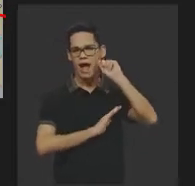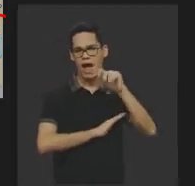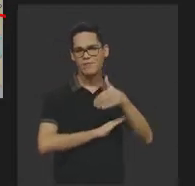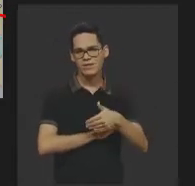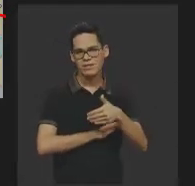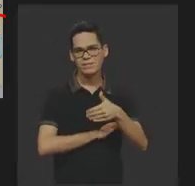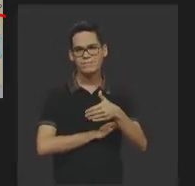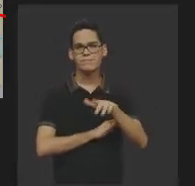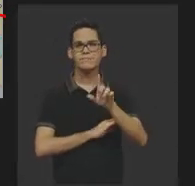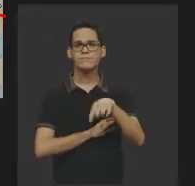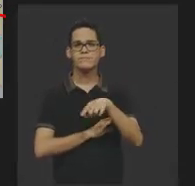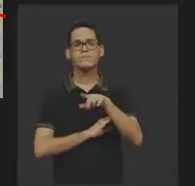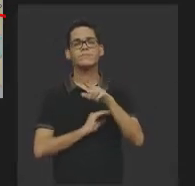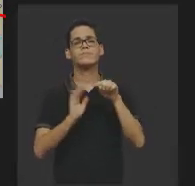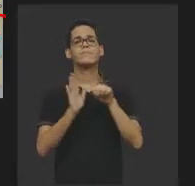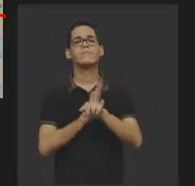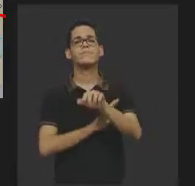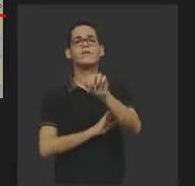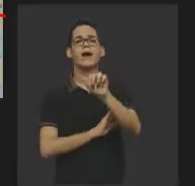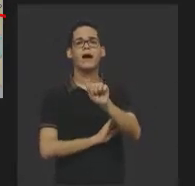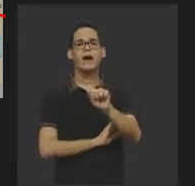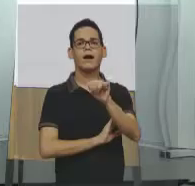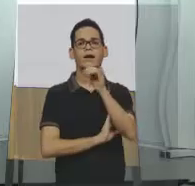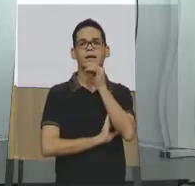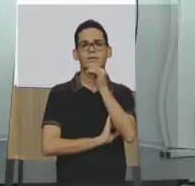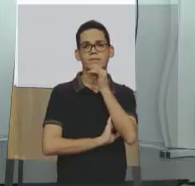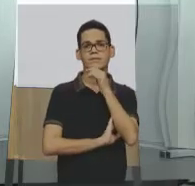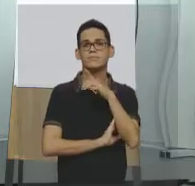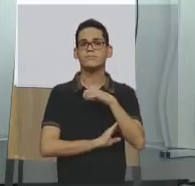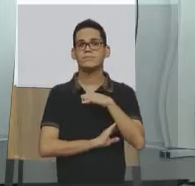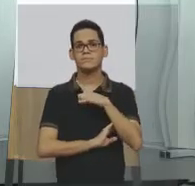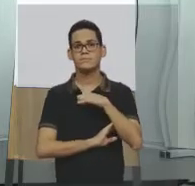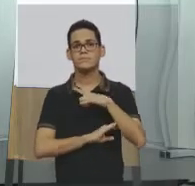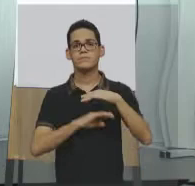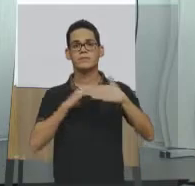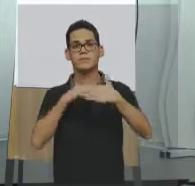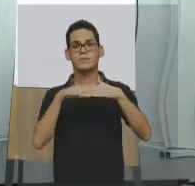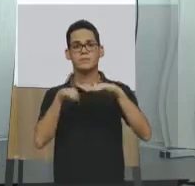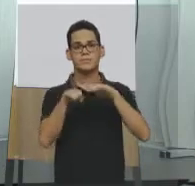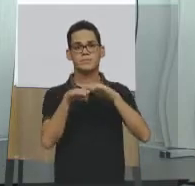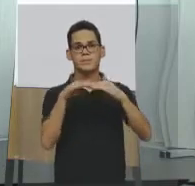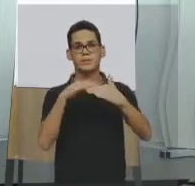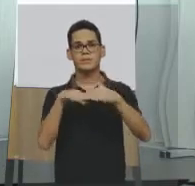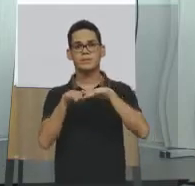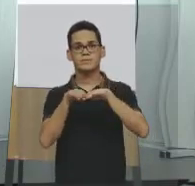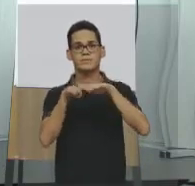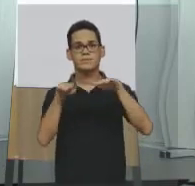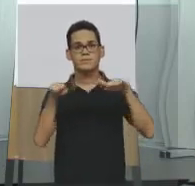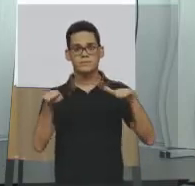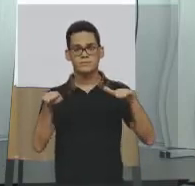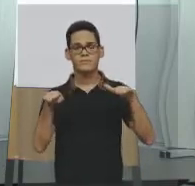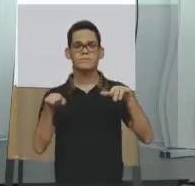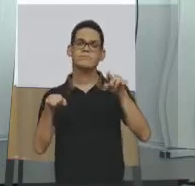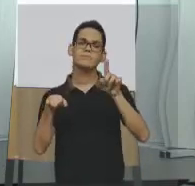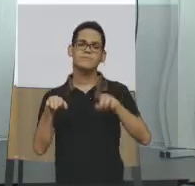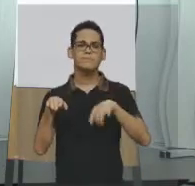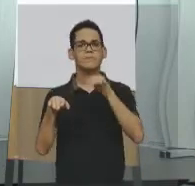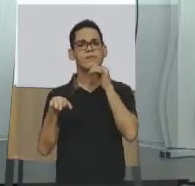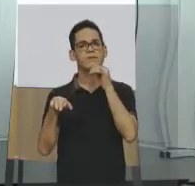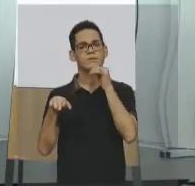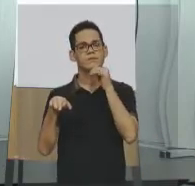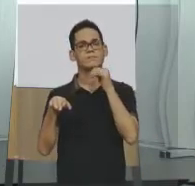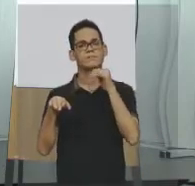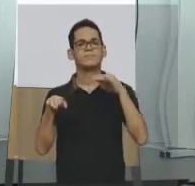para essa pergunta A, quando fala de placas que estão sofrendo afastamento, ótimo exemplo é